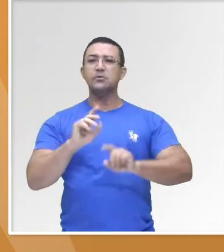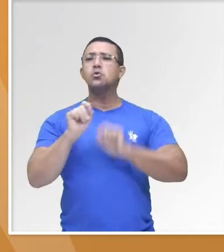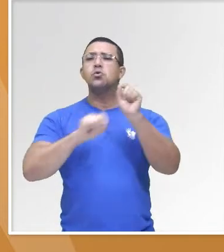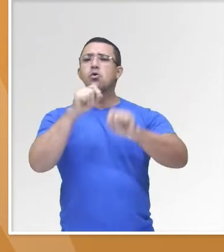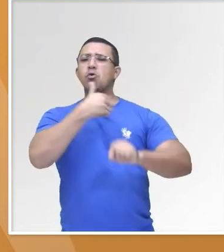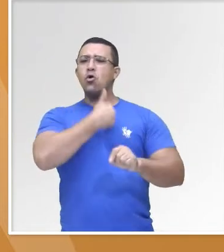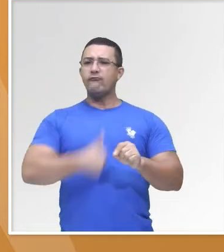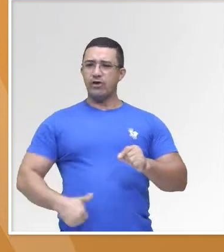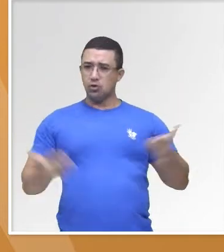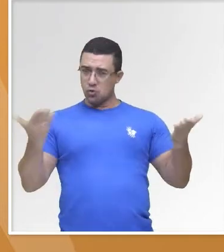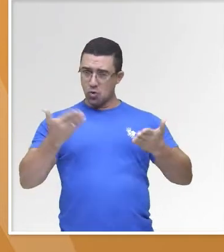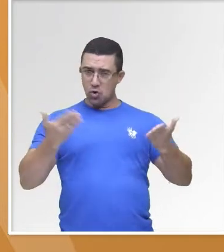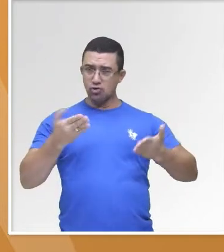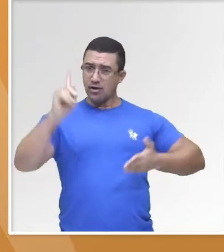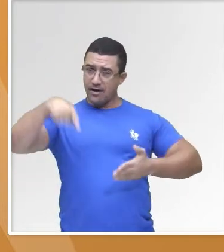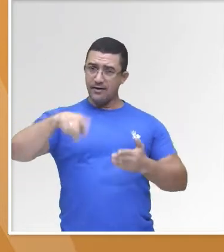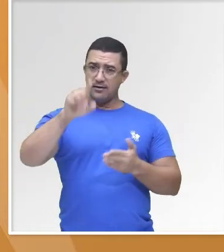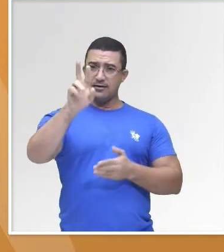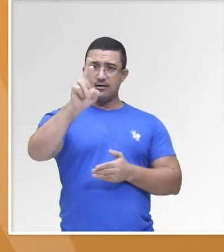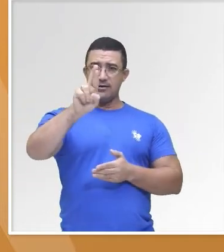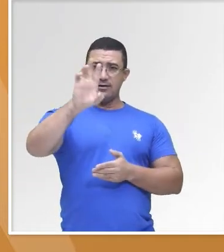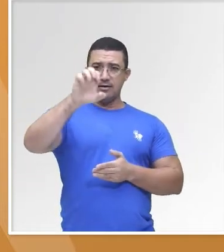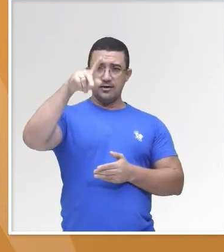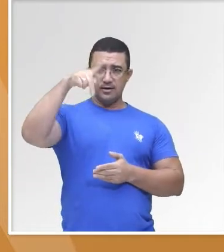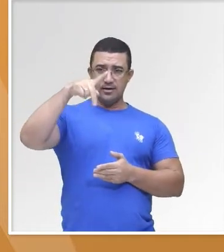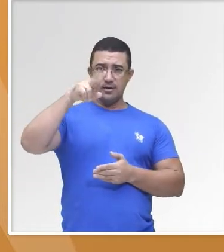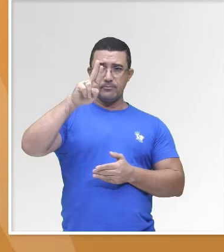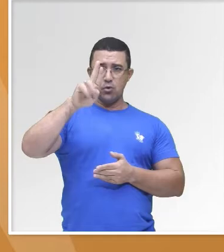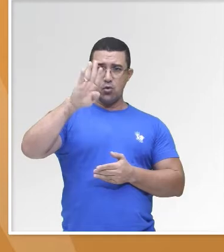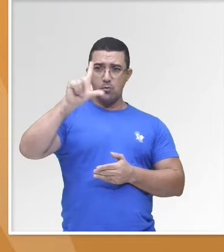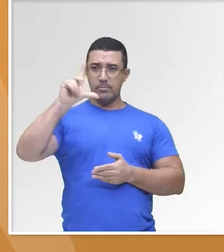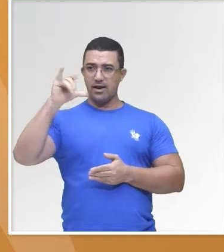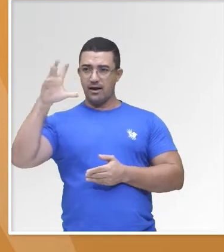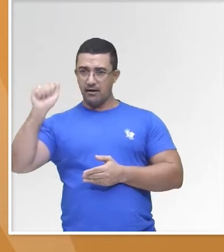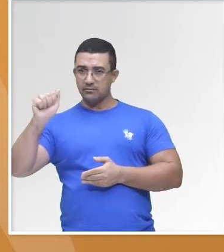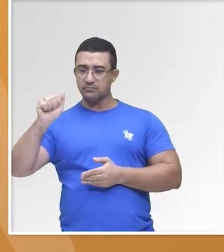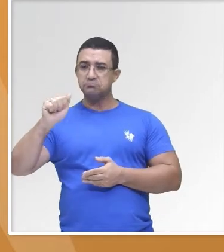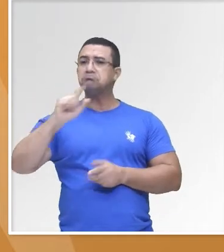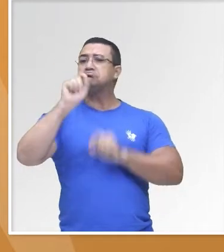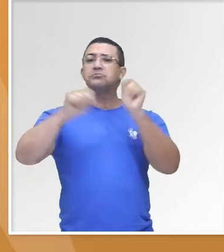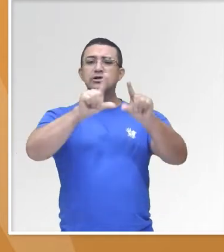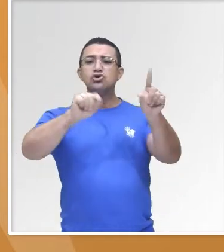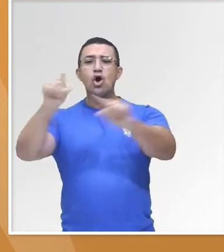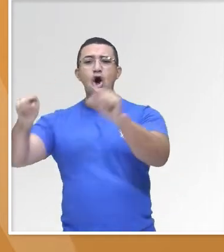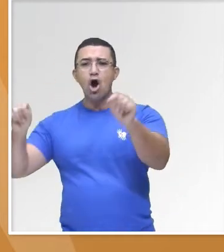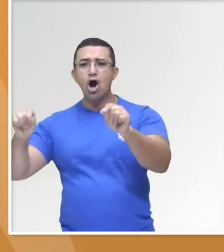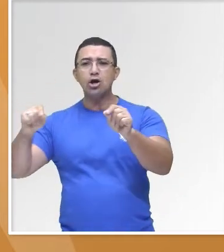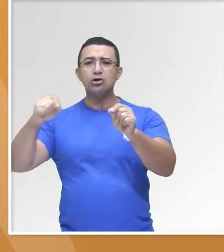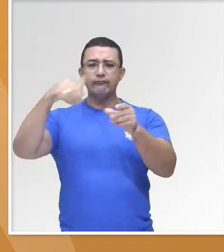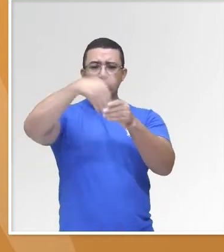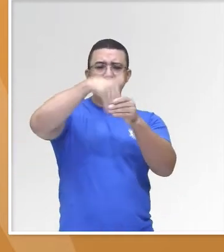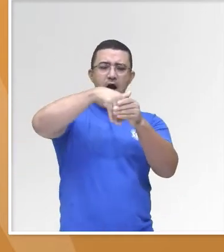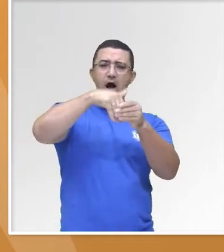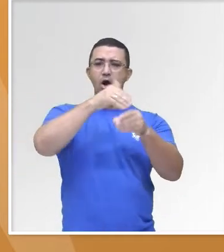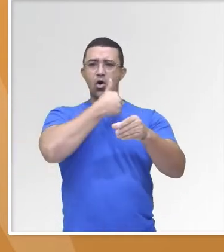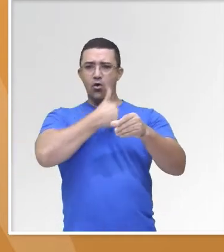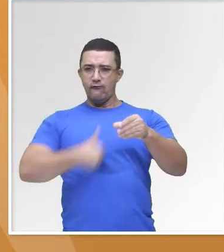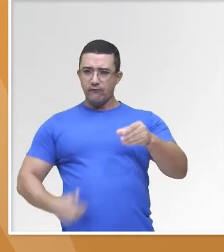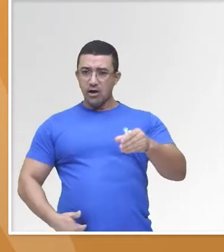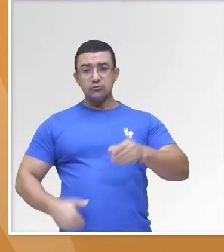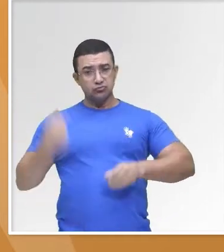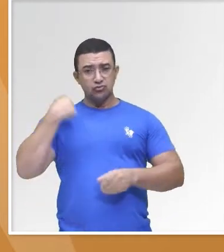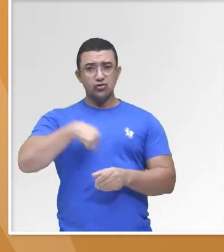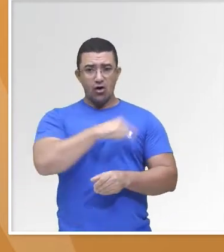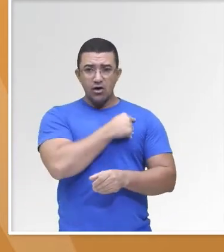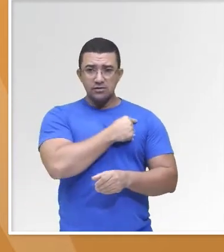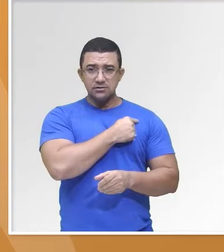nós vivemos hoje? A república. Quem escolhe os nossos governantes? Aqueles de nós que têm o direito a